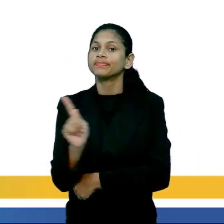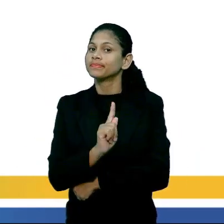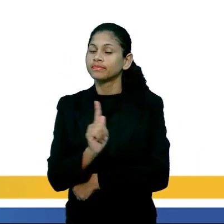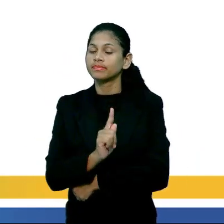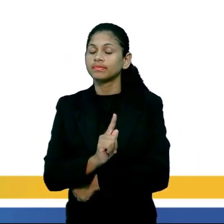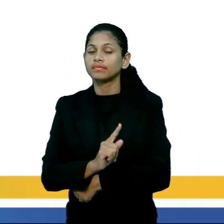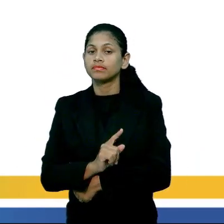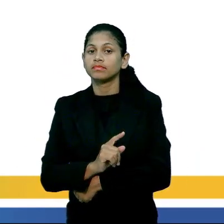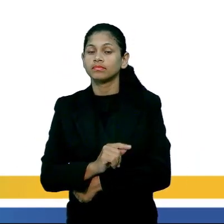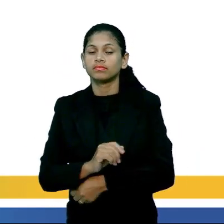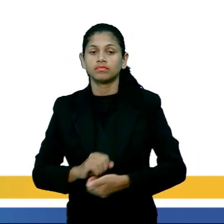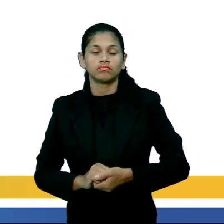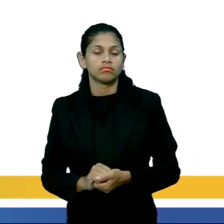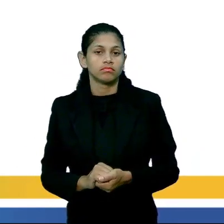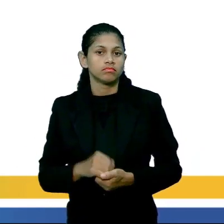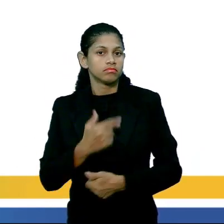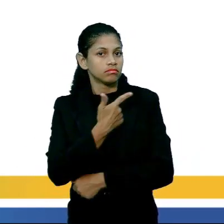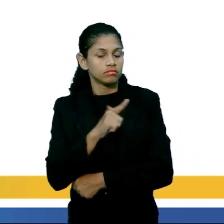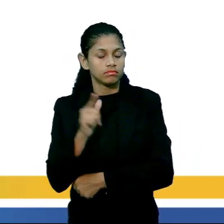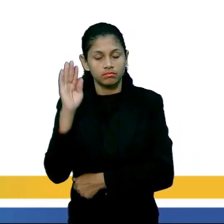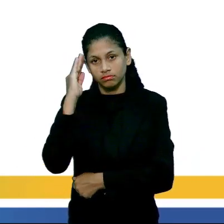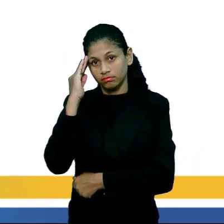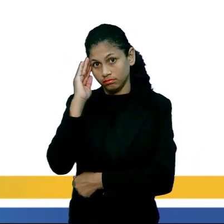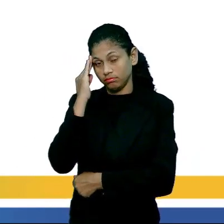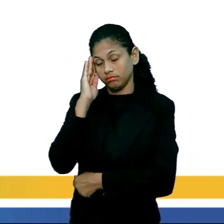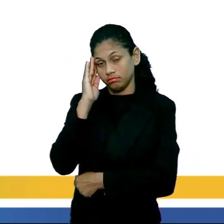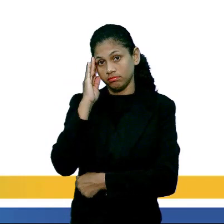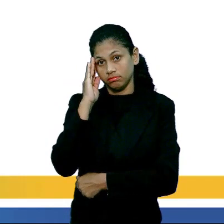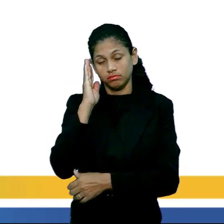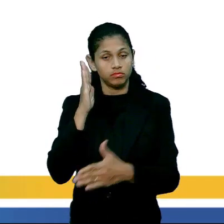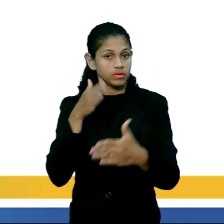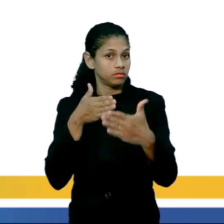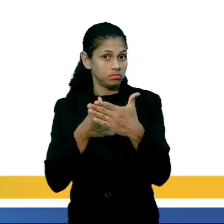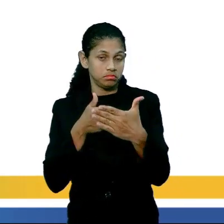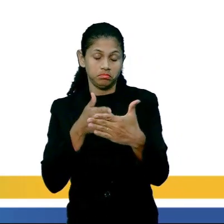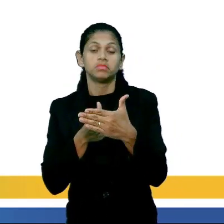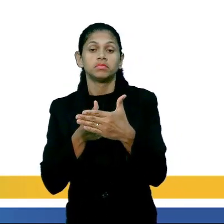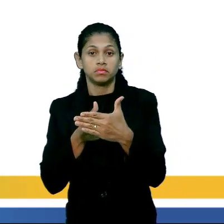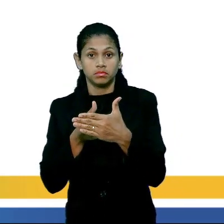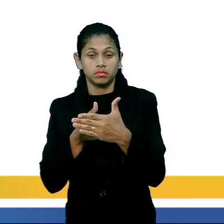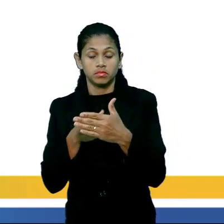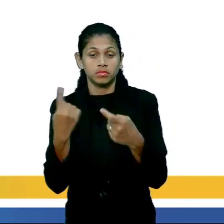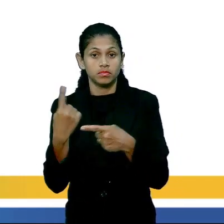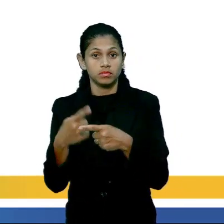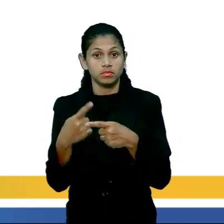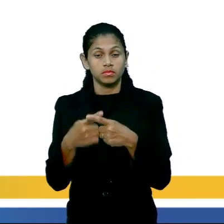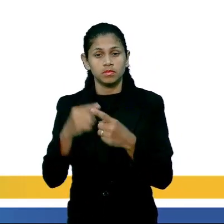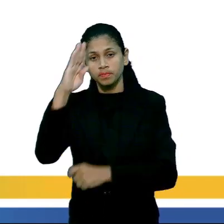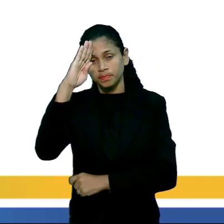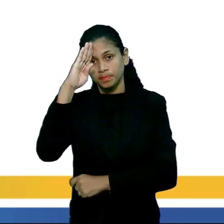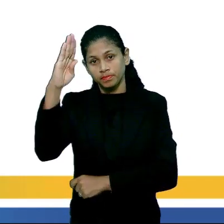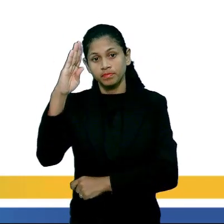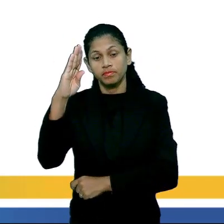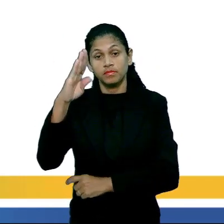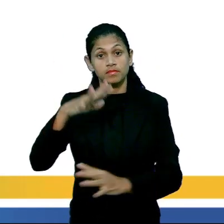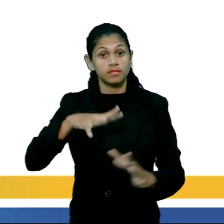Não existe o entendimento, o impedimento, ok? Por conta principalmente da globalização.